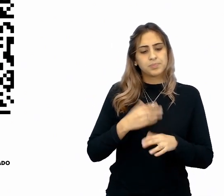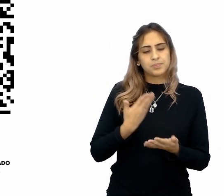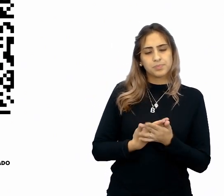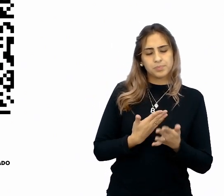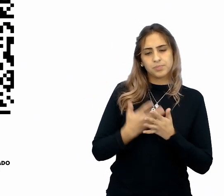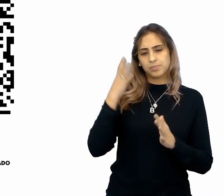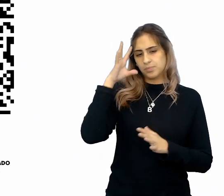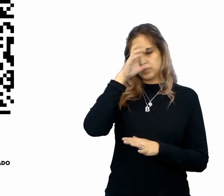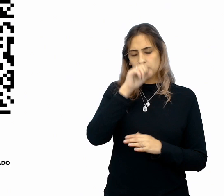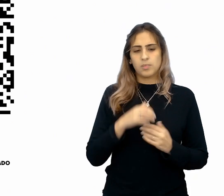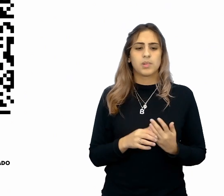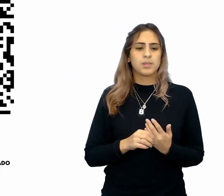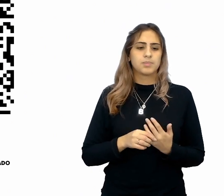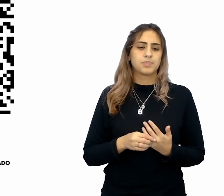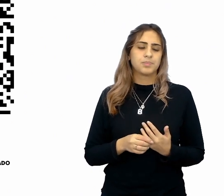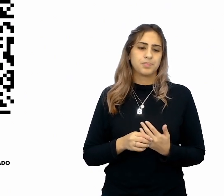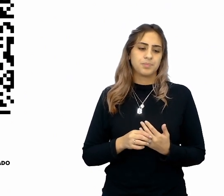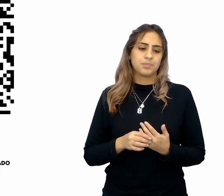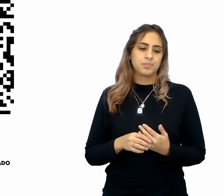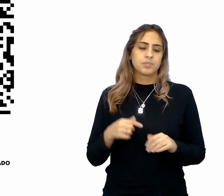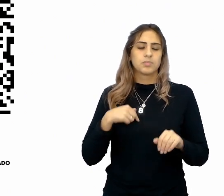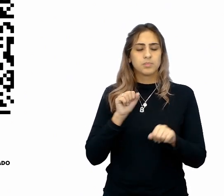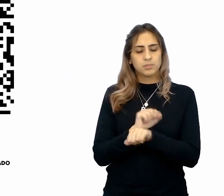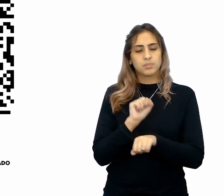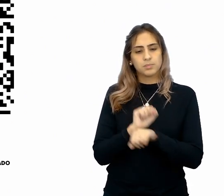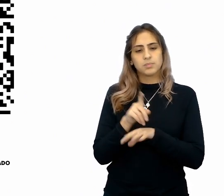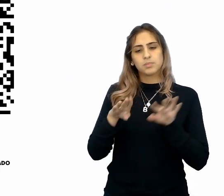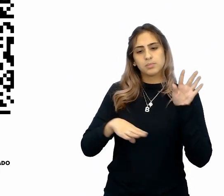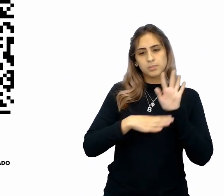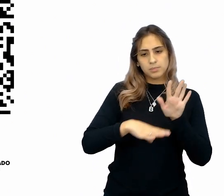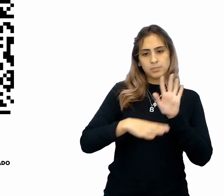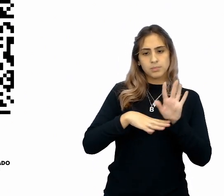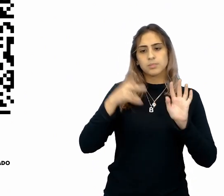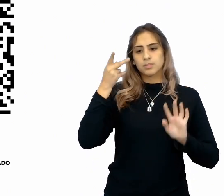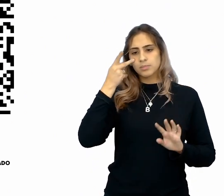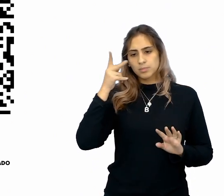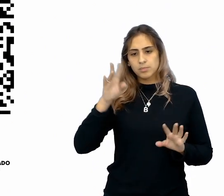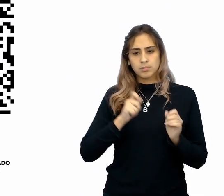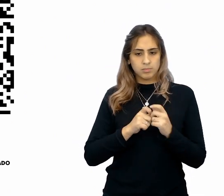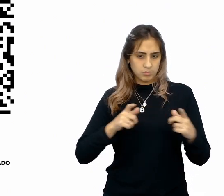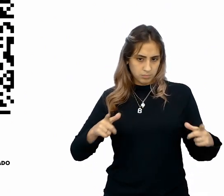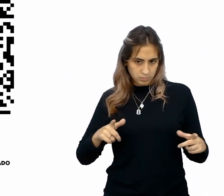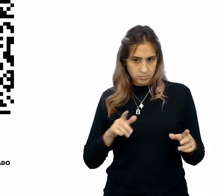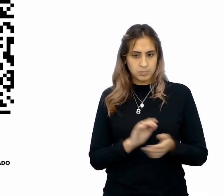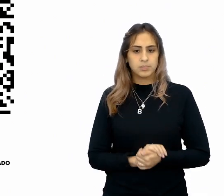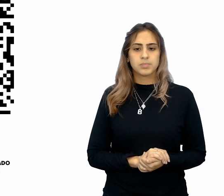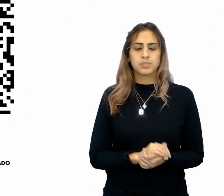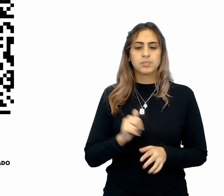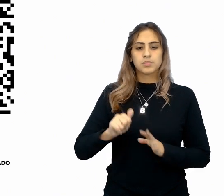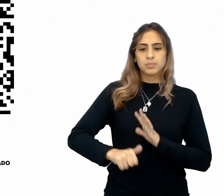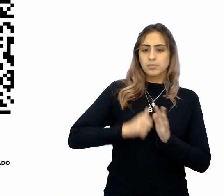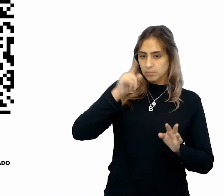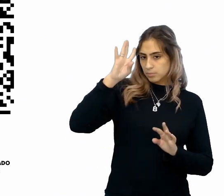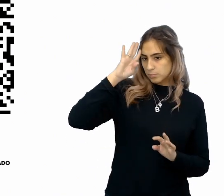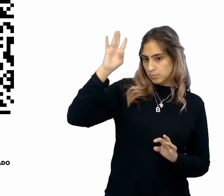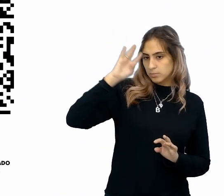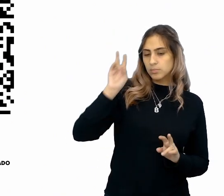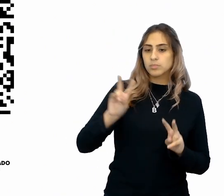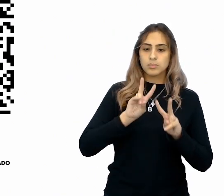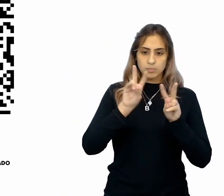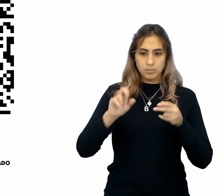e aprendizado coletivo, tá? Eu espero ter contribuído para ampliar e aprimorar essas reflexões sobre